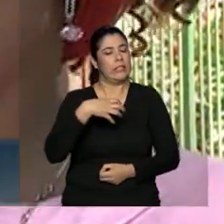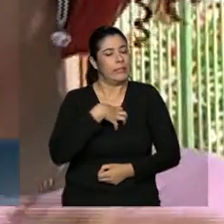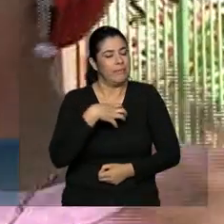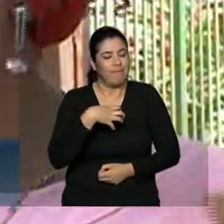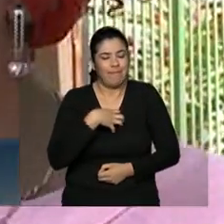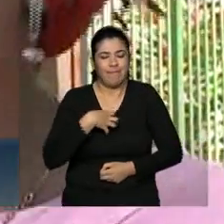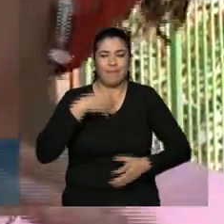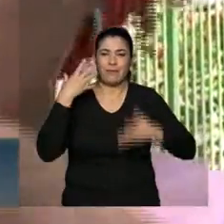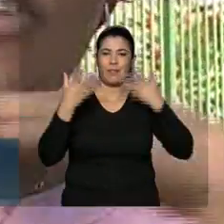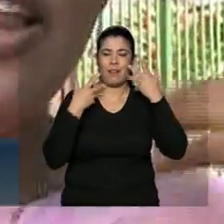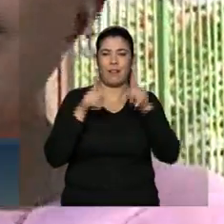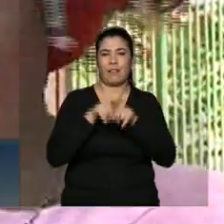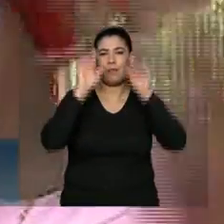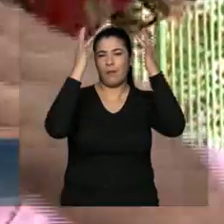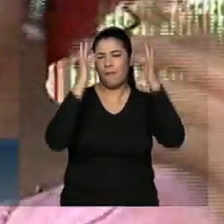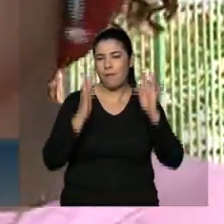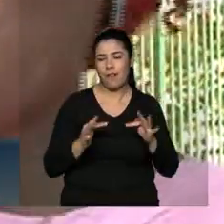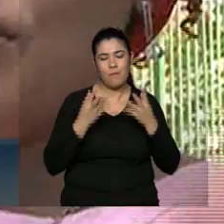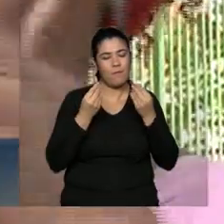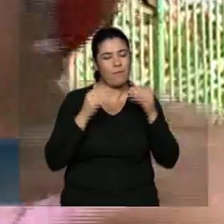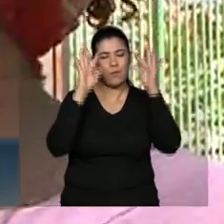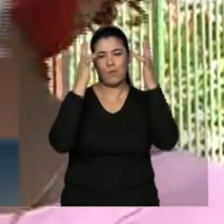alegre, muito feliz,